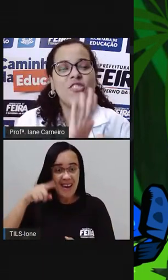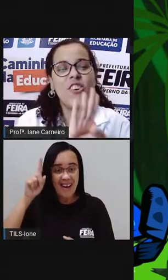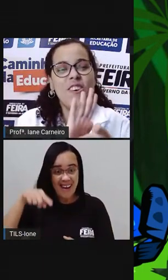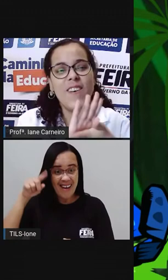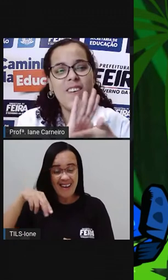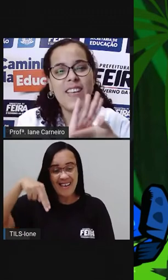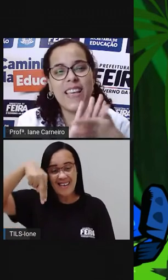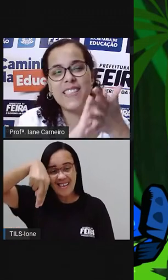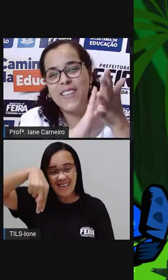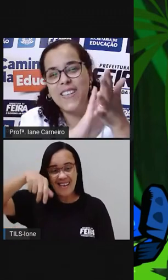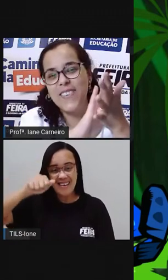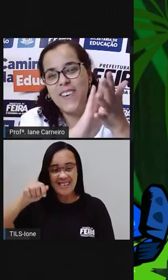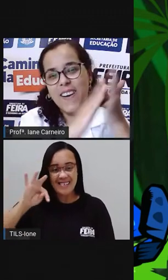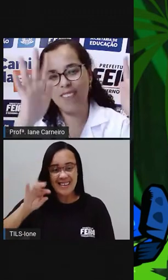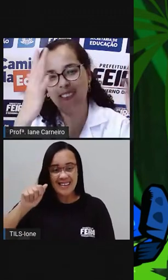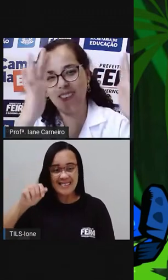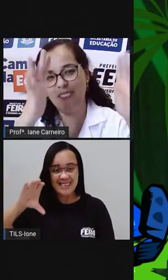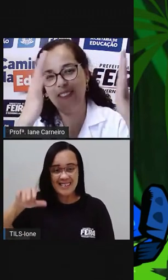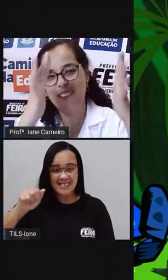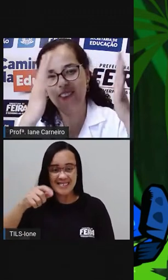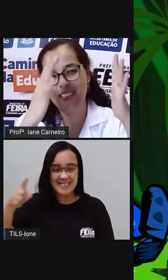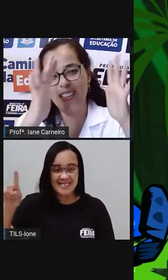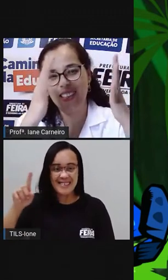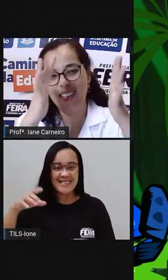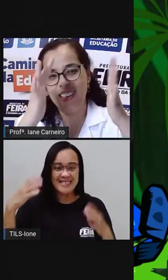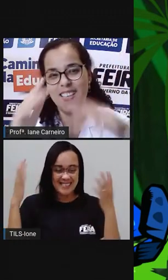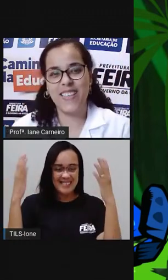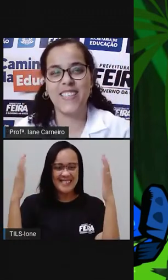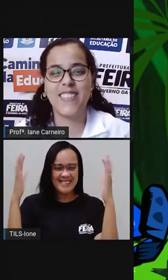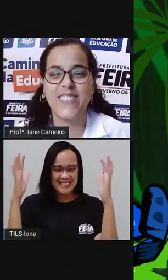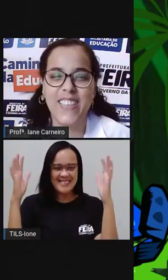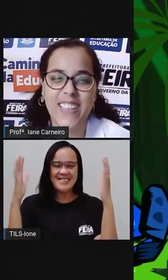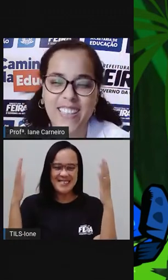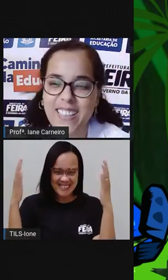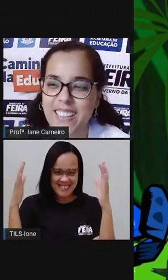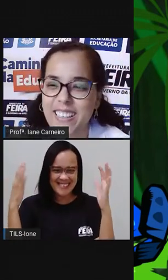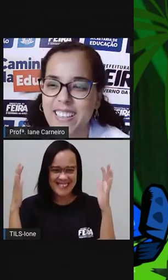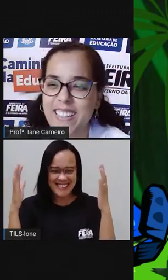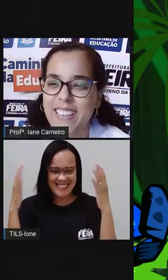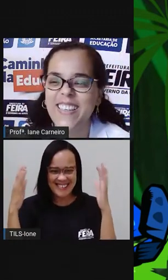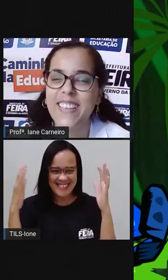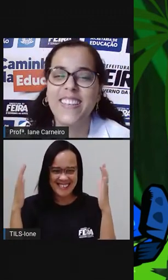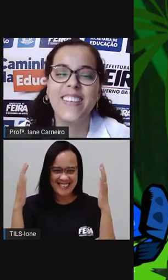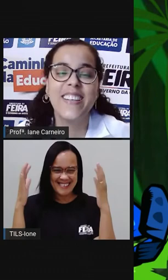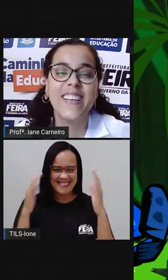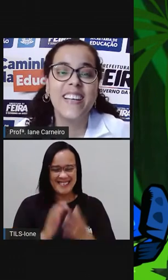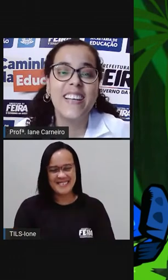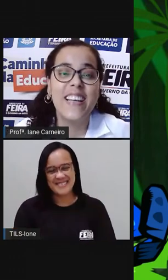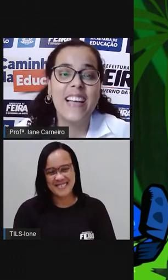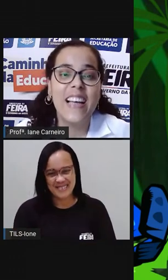natação, joia. Quem acertou, ó? O Ione, isso.